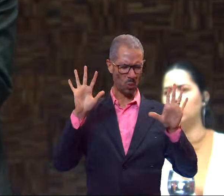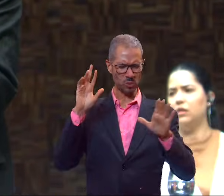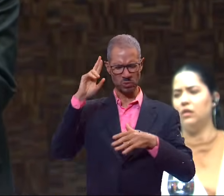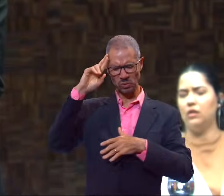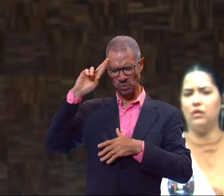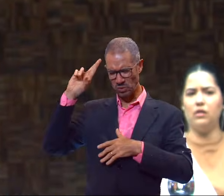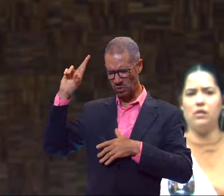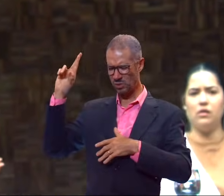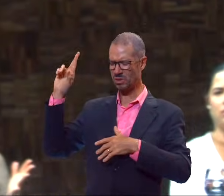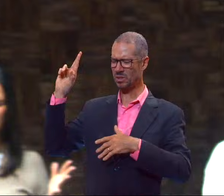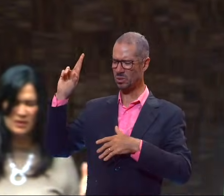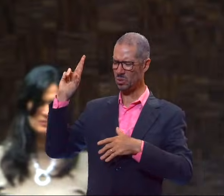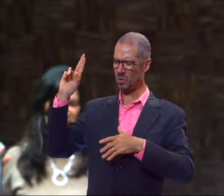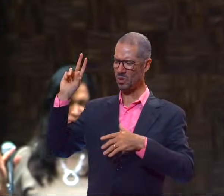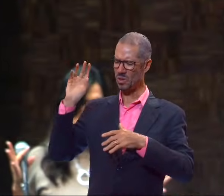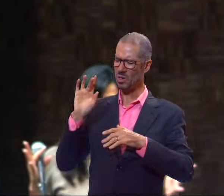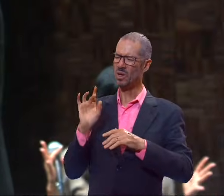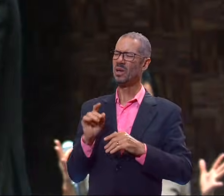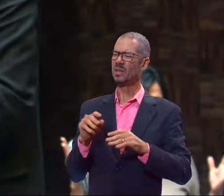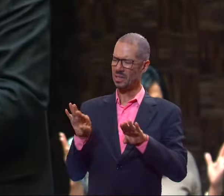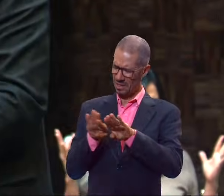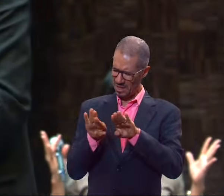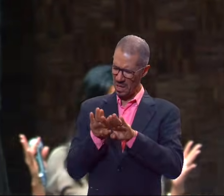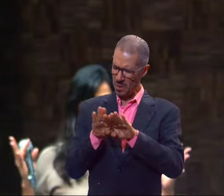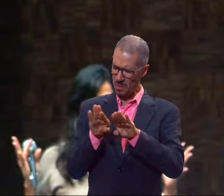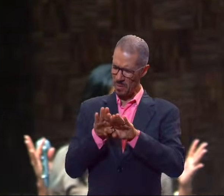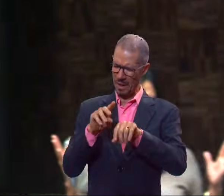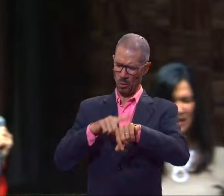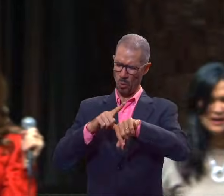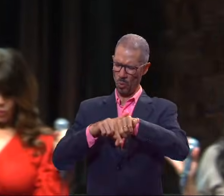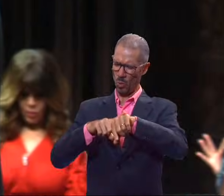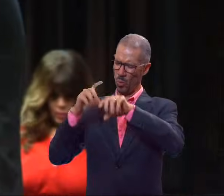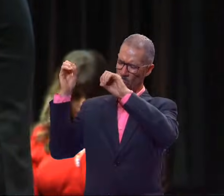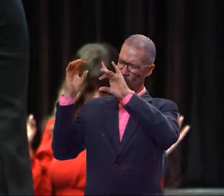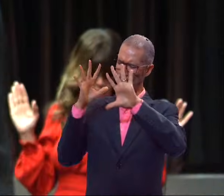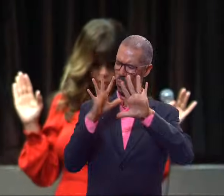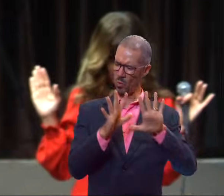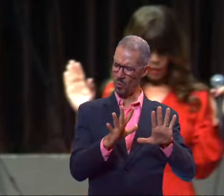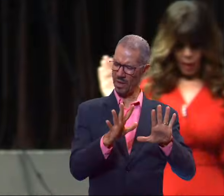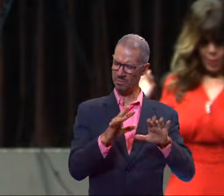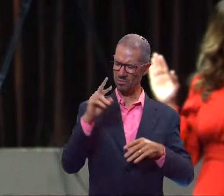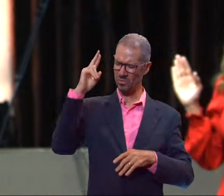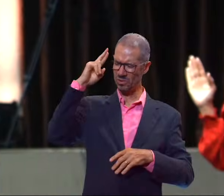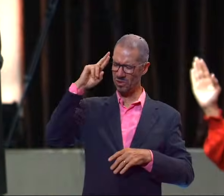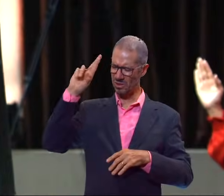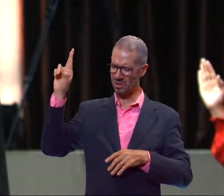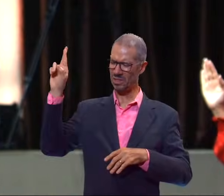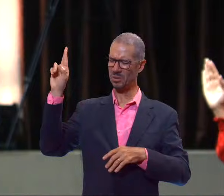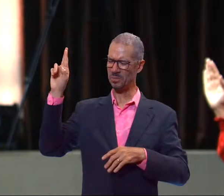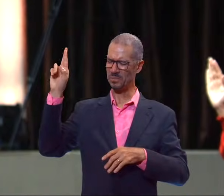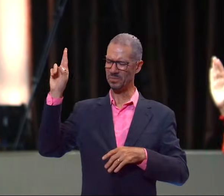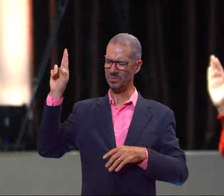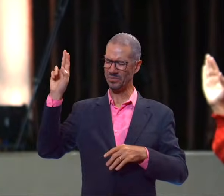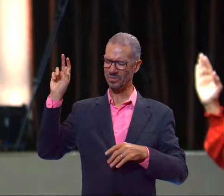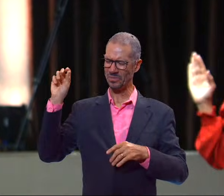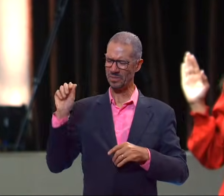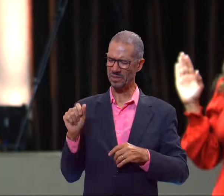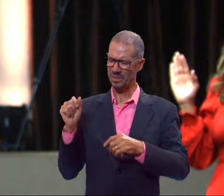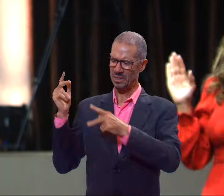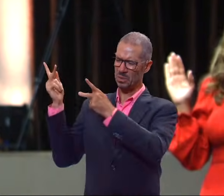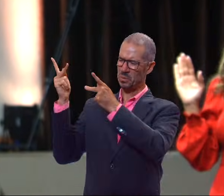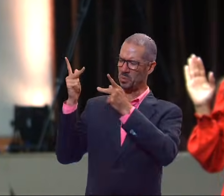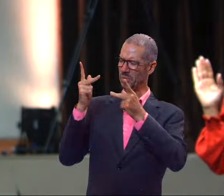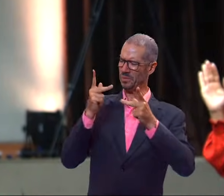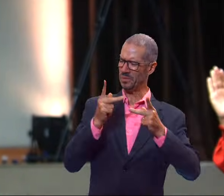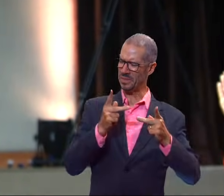do Senhor. Eu quero pedir, abrevia o tempo, Senhor, para que eles não se machuquem tanto. Os